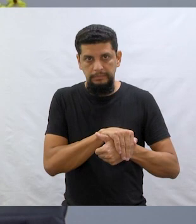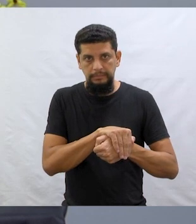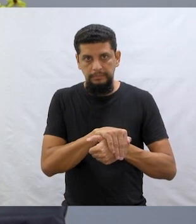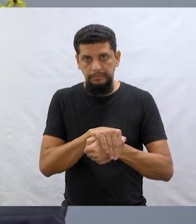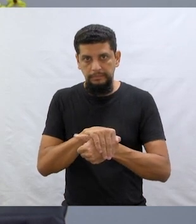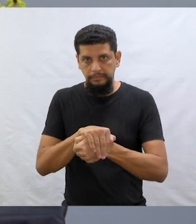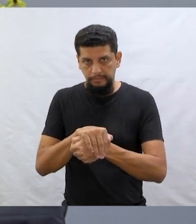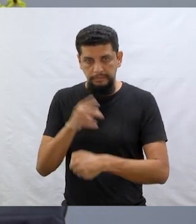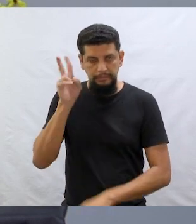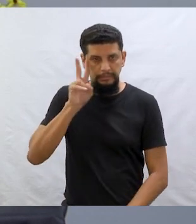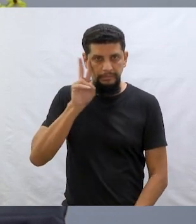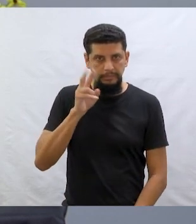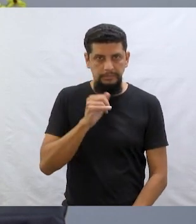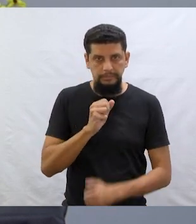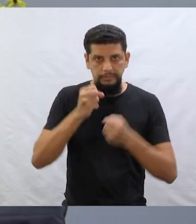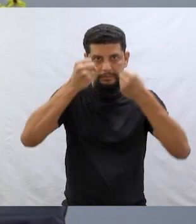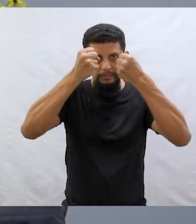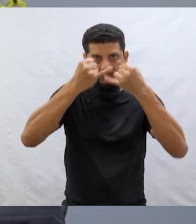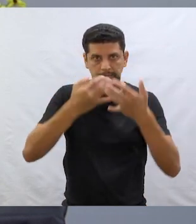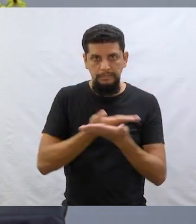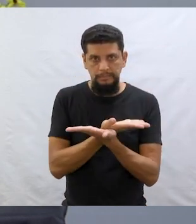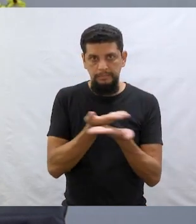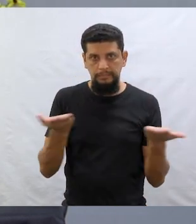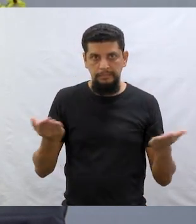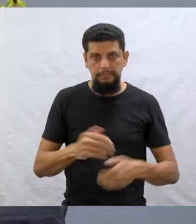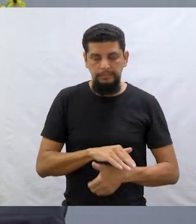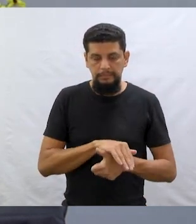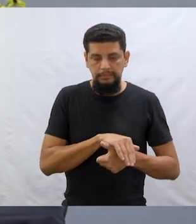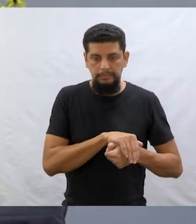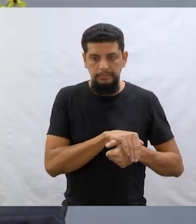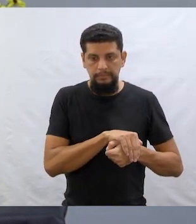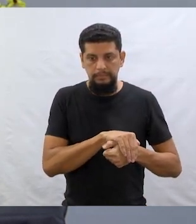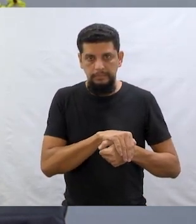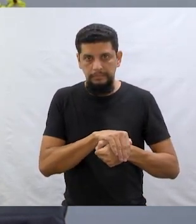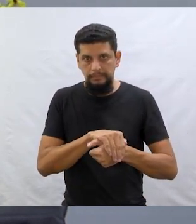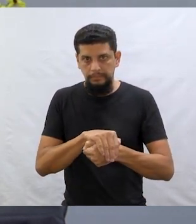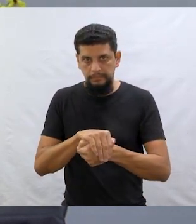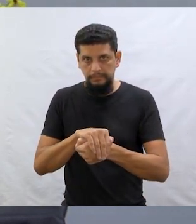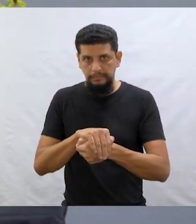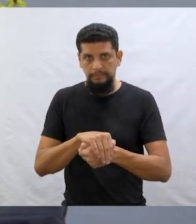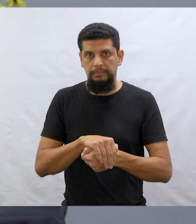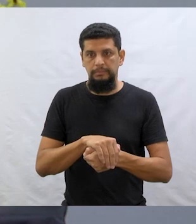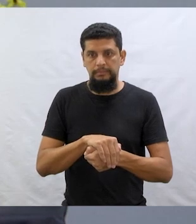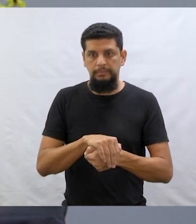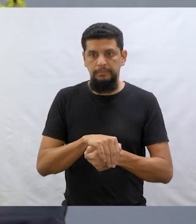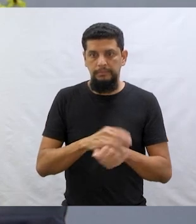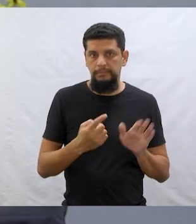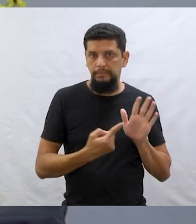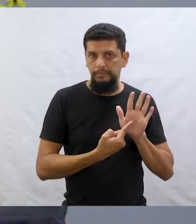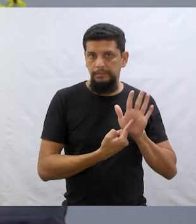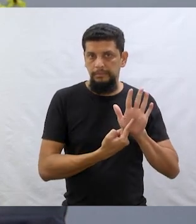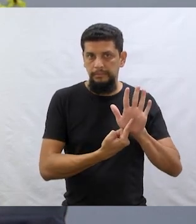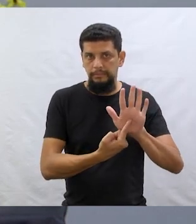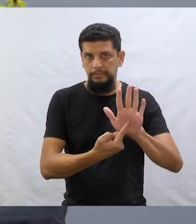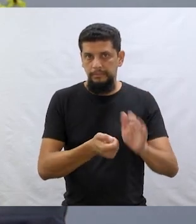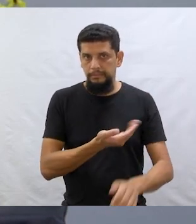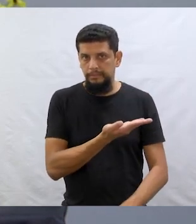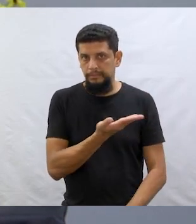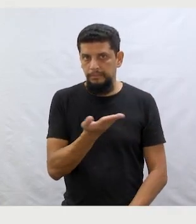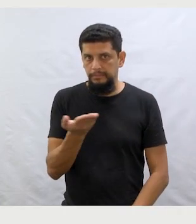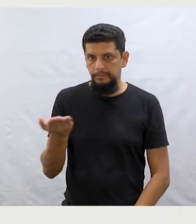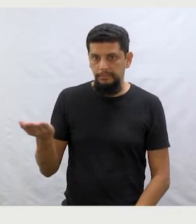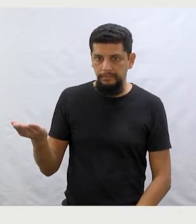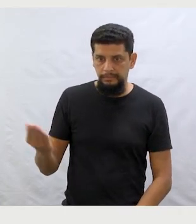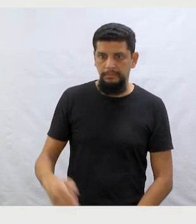tartaruga. Lembram que eu falei para vocês que a tartaruga que nós mostramos, vou trazer aqui novamente para vocês